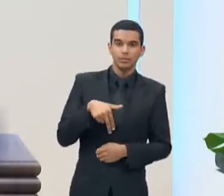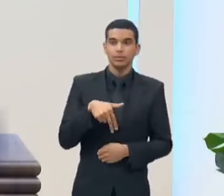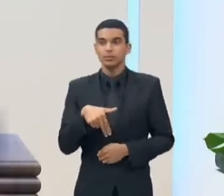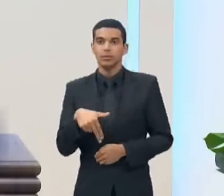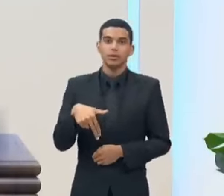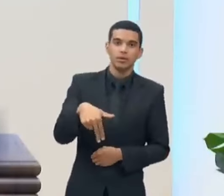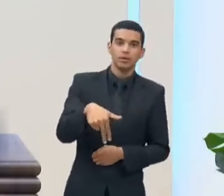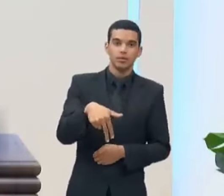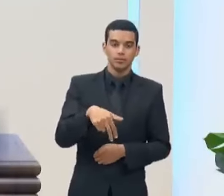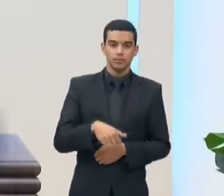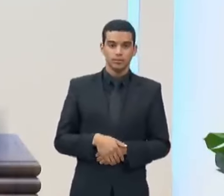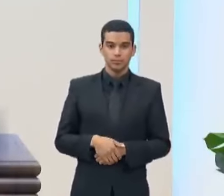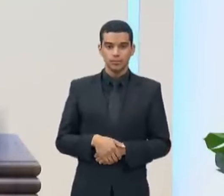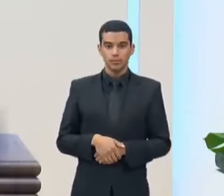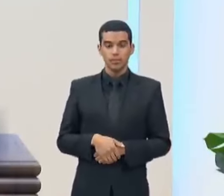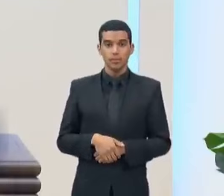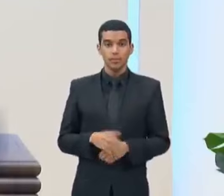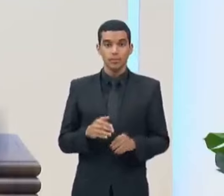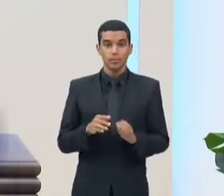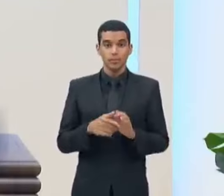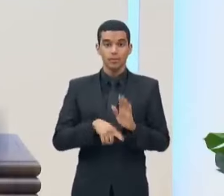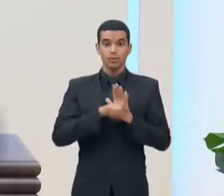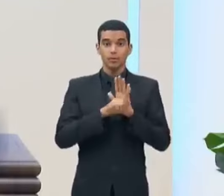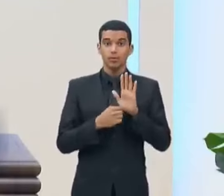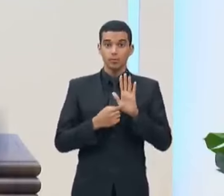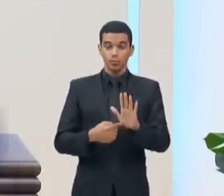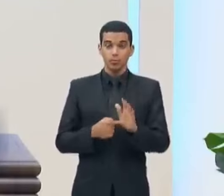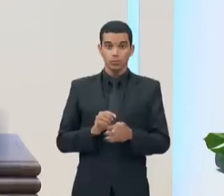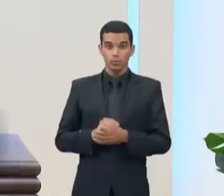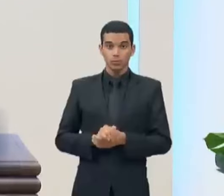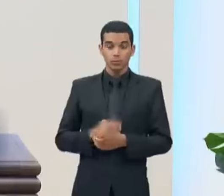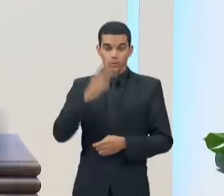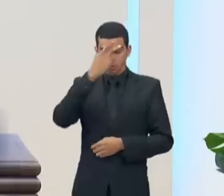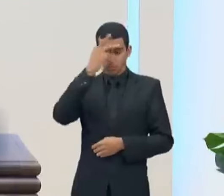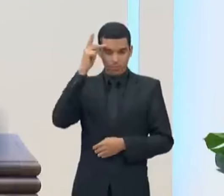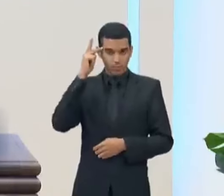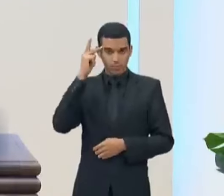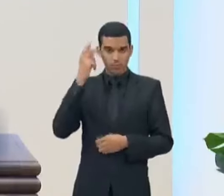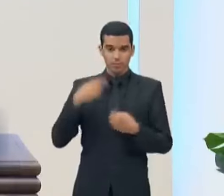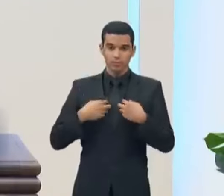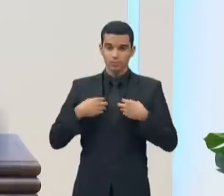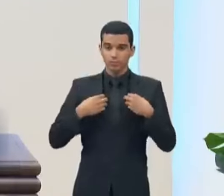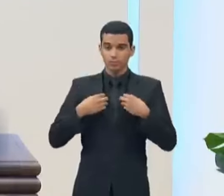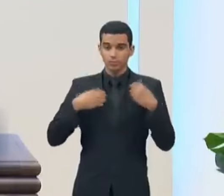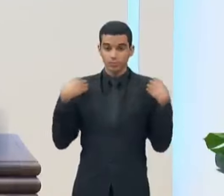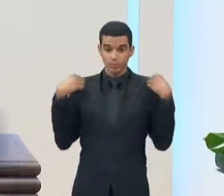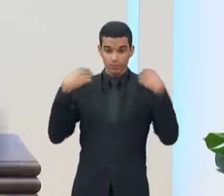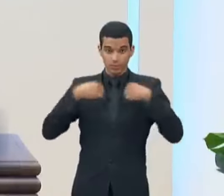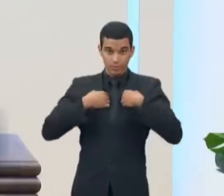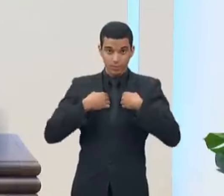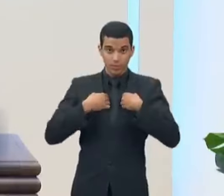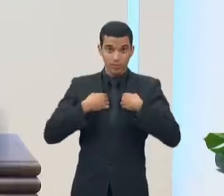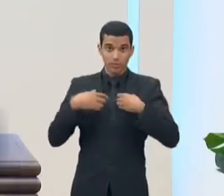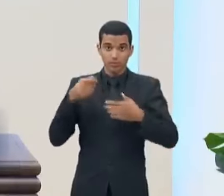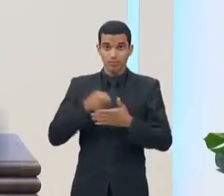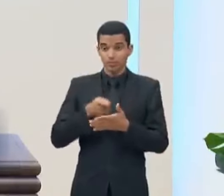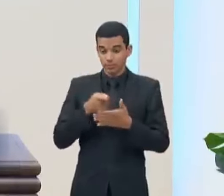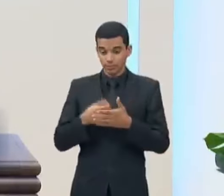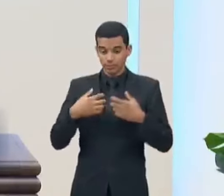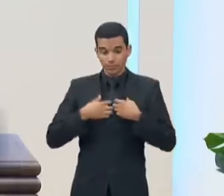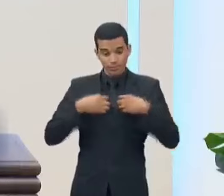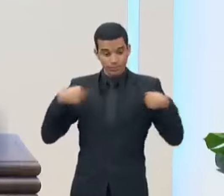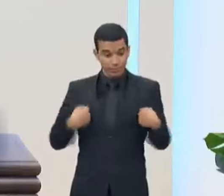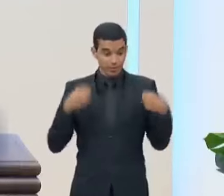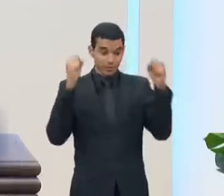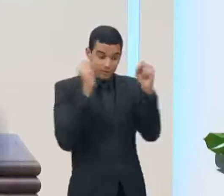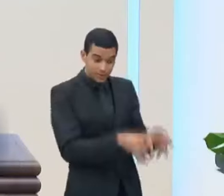As roupas do leproso em quem está a praga serão rasgadas, e os seus